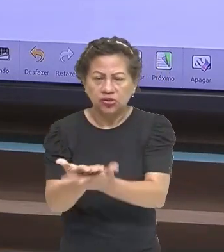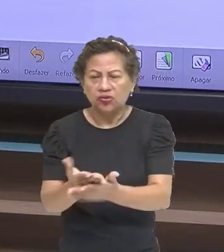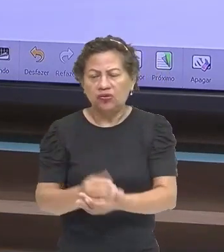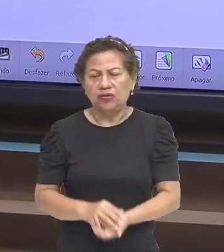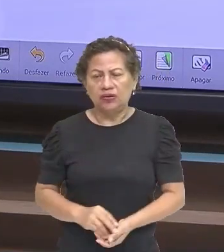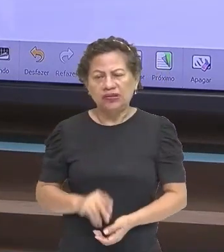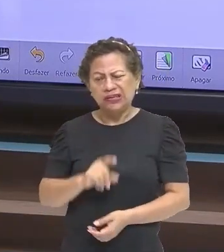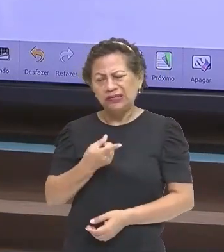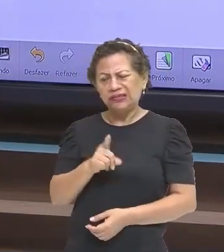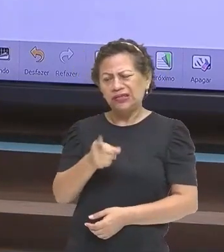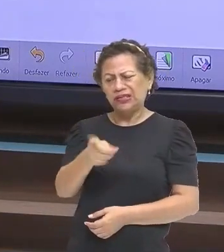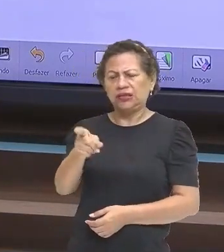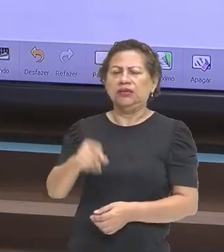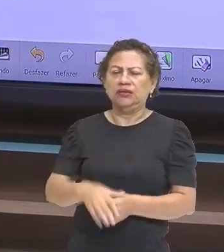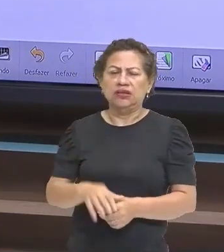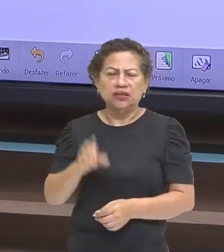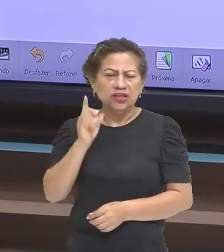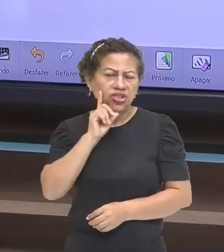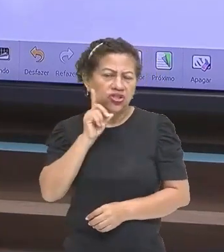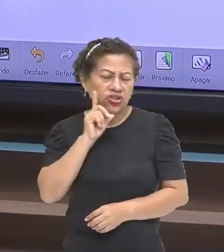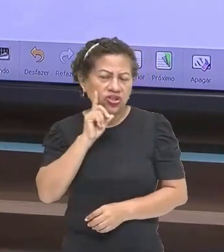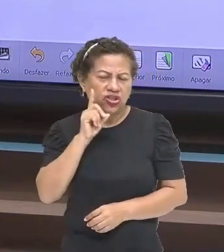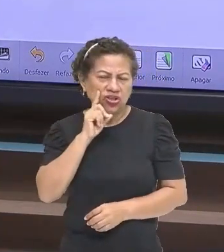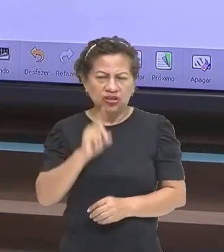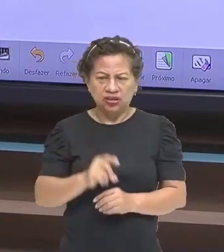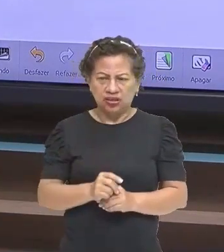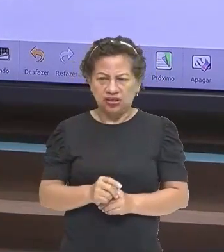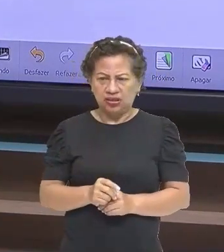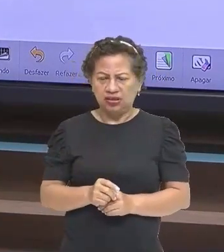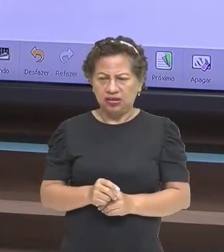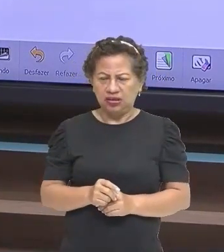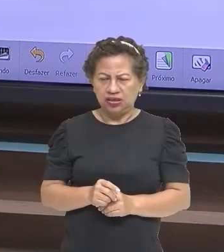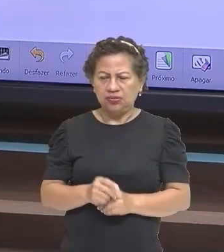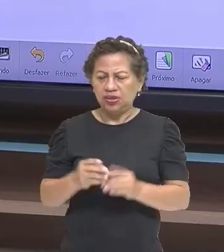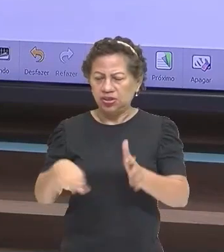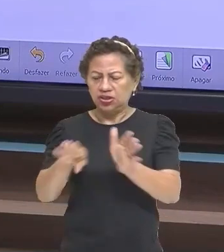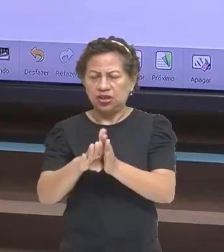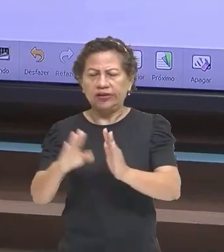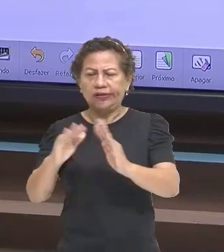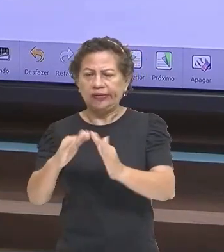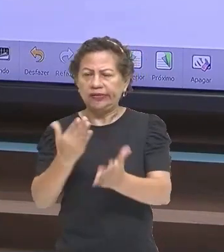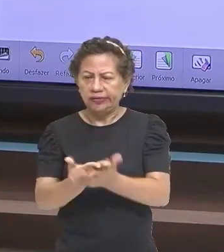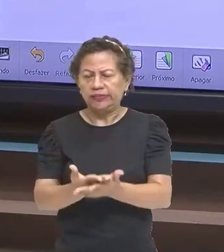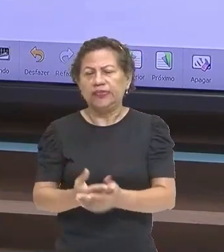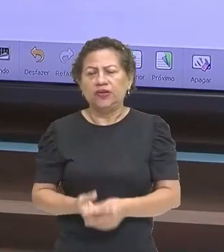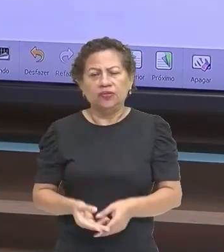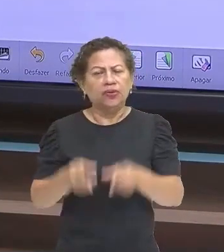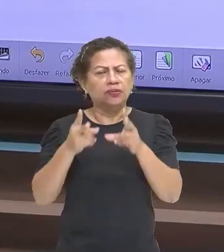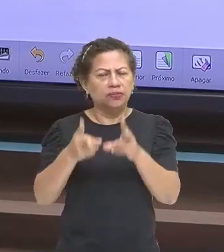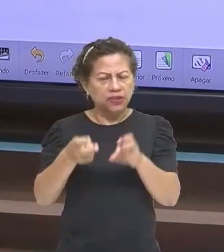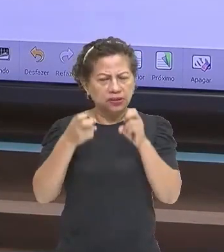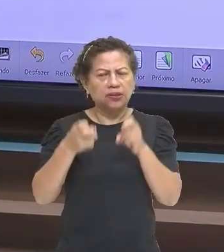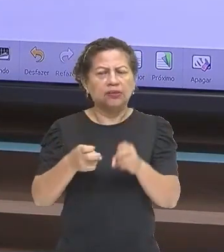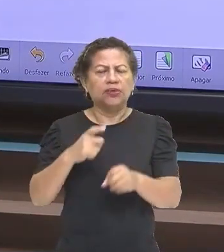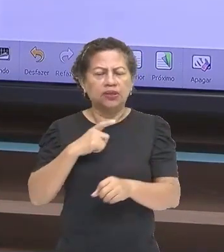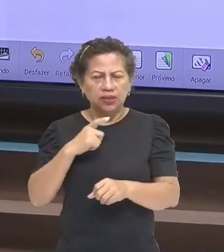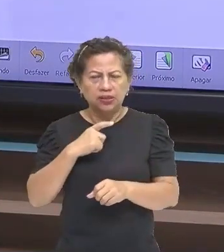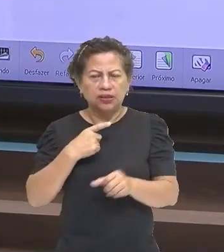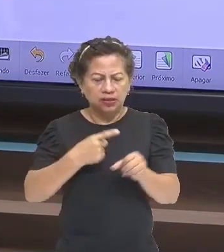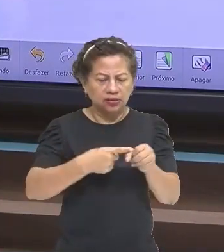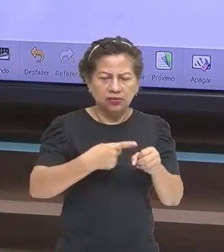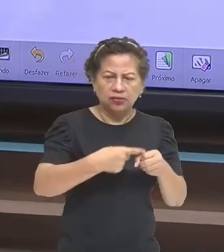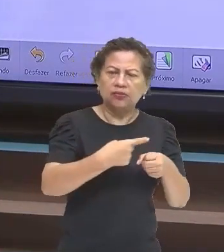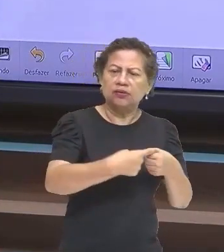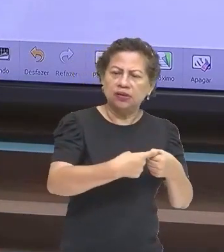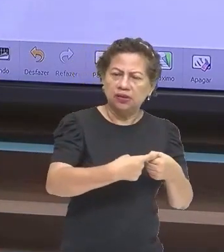viagem, ou até mesmo dias de viagem, como a gente percebe na realidade do estado do Amazonas, por exemplo. Então, é necessário criar